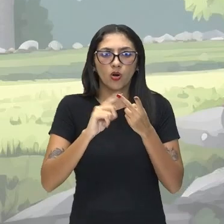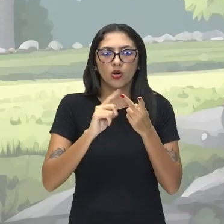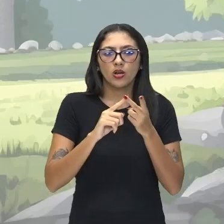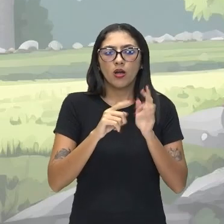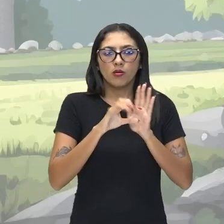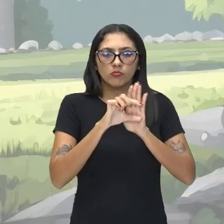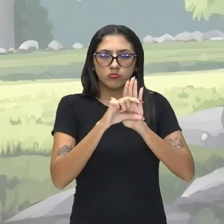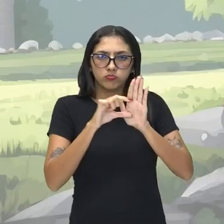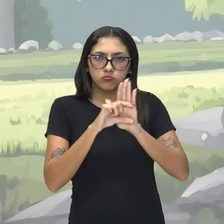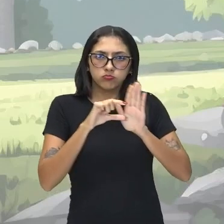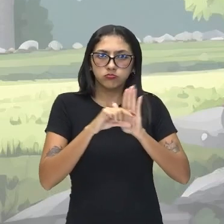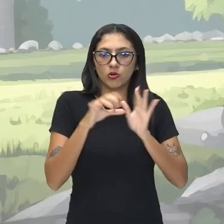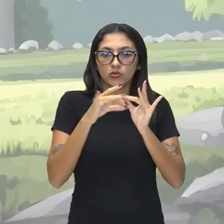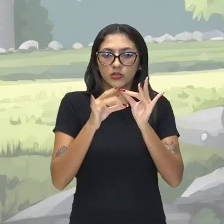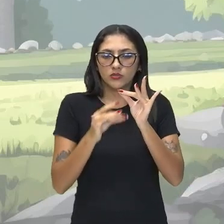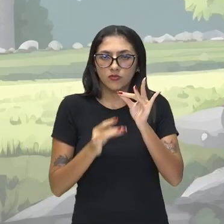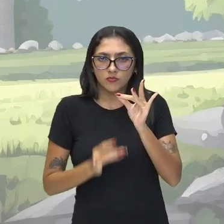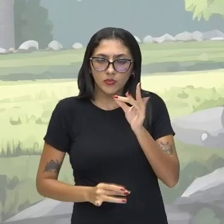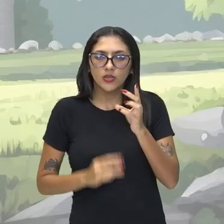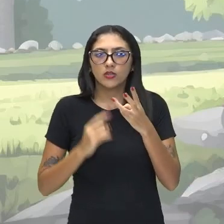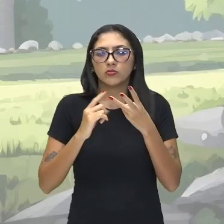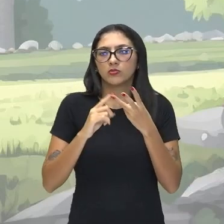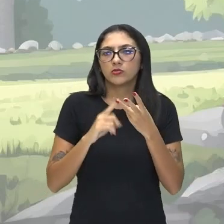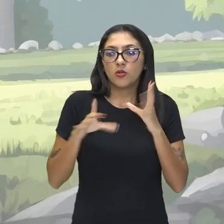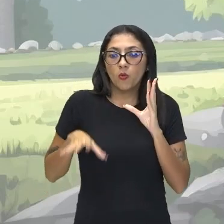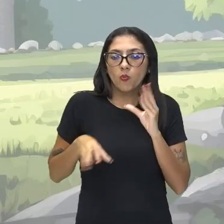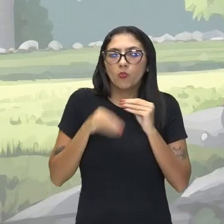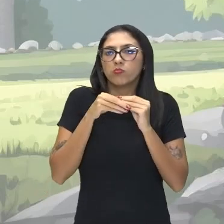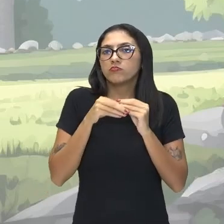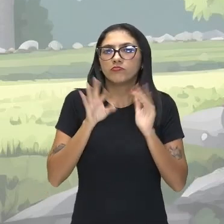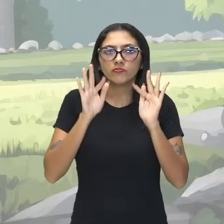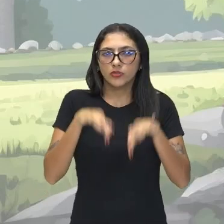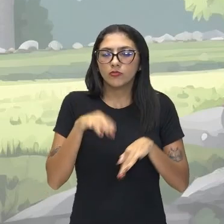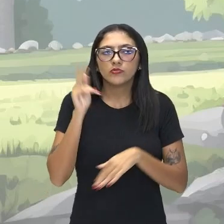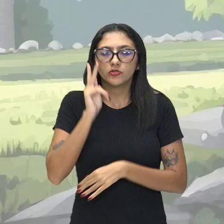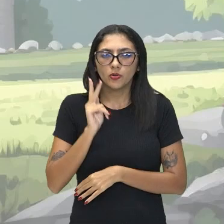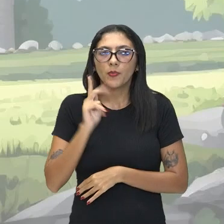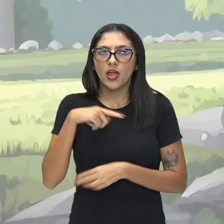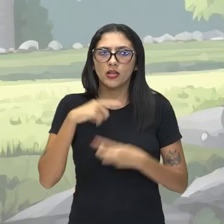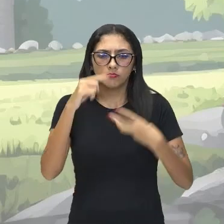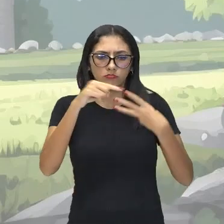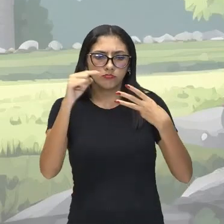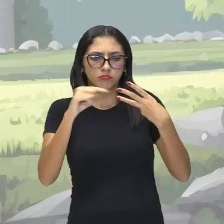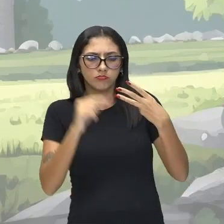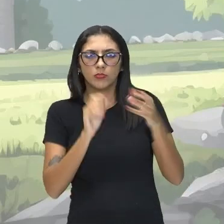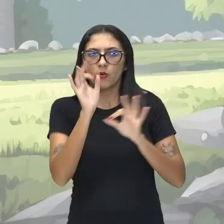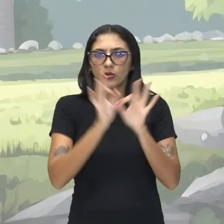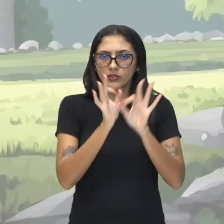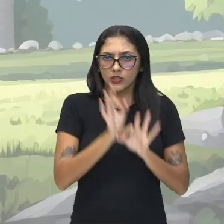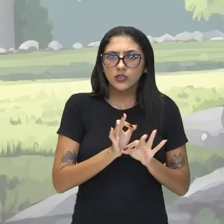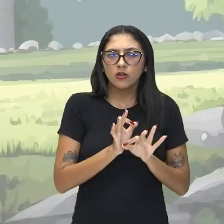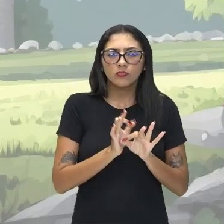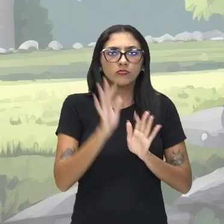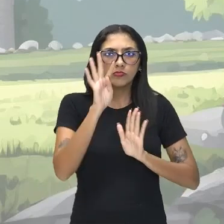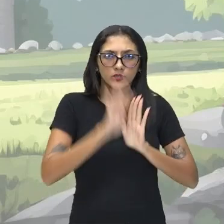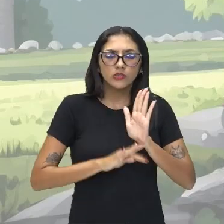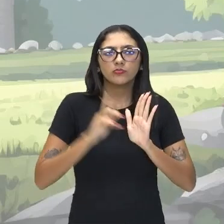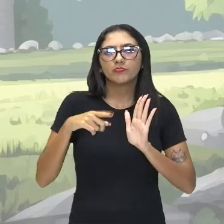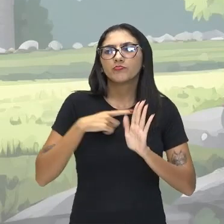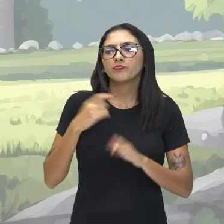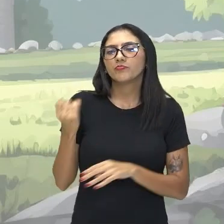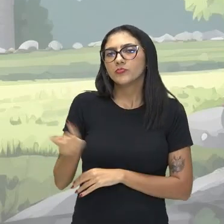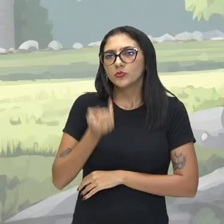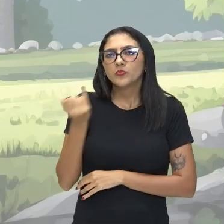maioria dos contos eles trazem aí essa estrutura. Então essa divisão ela é parte importante para você compor aí o enredo, né,